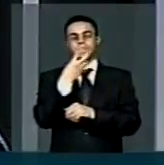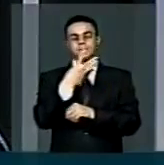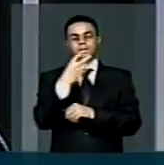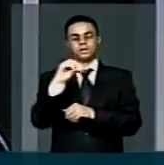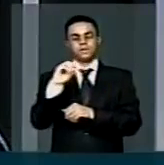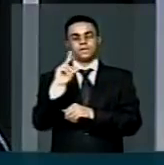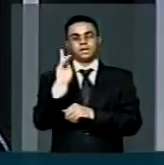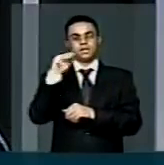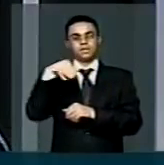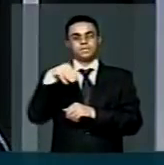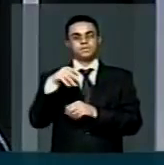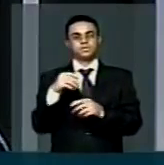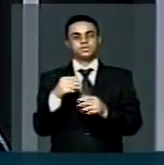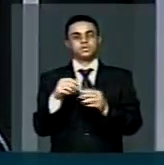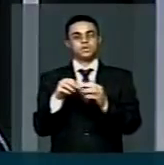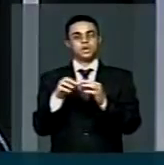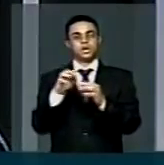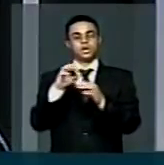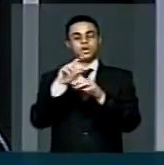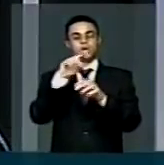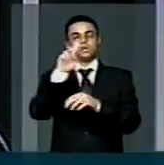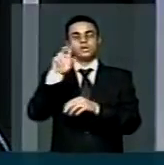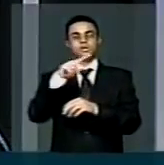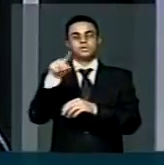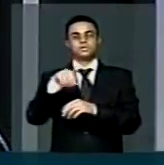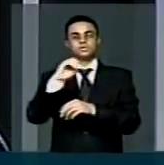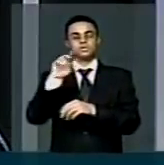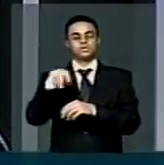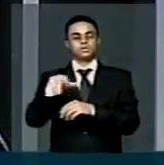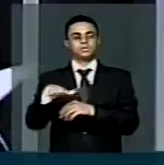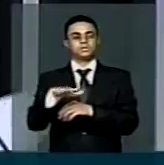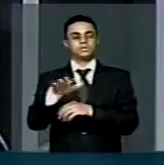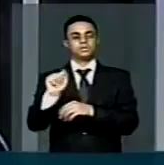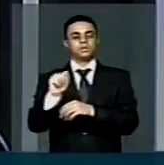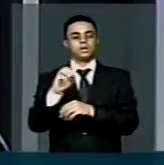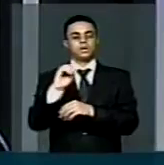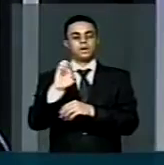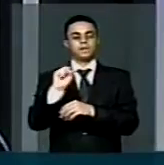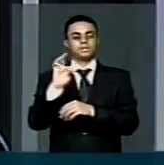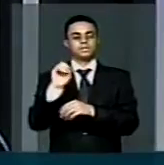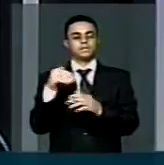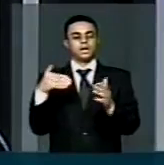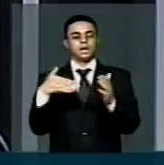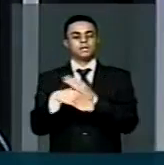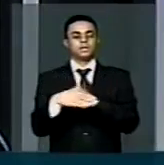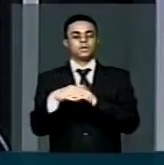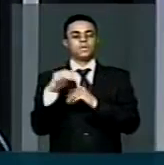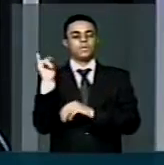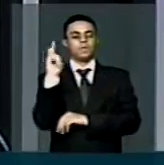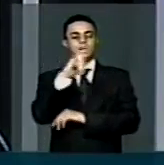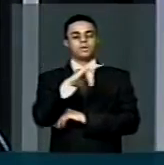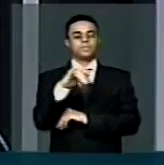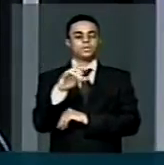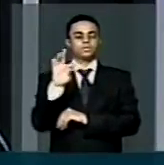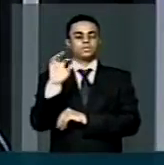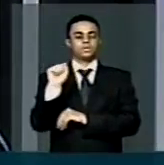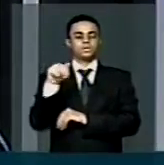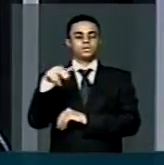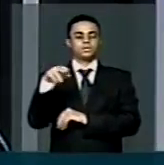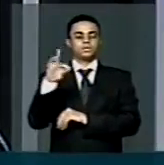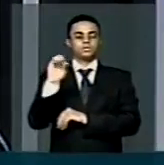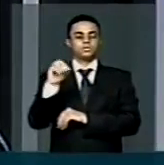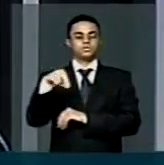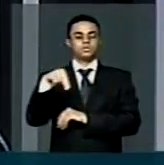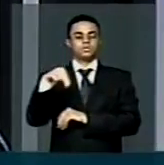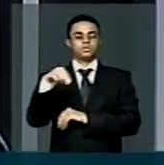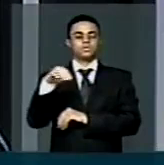Tijuca, na Zona Oeste, até o Aeroporto Internacional do Galeão, Tom Jobim. Pela previsão inicial anunciada pelo governo federal, a